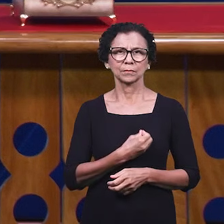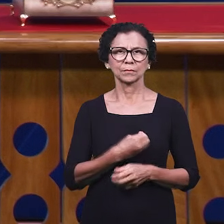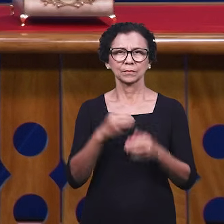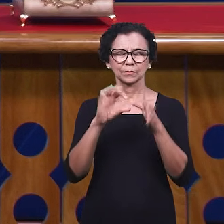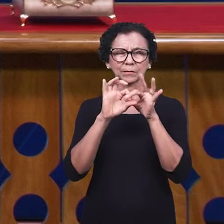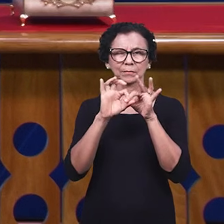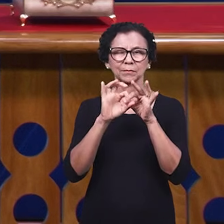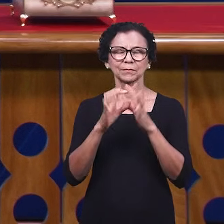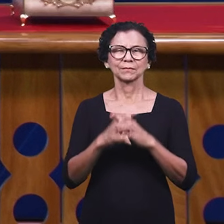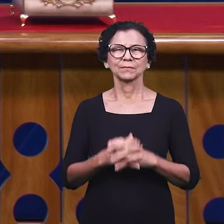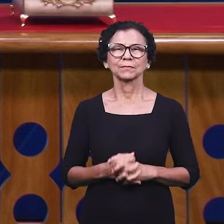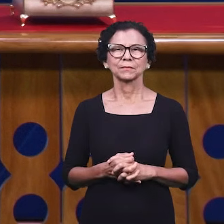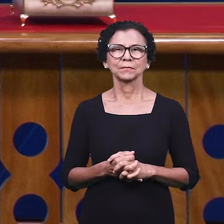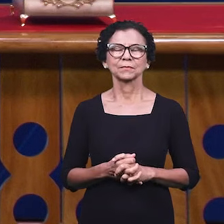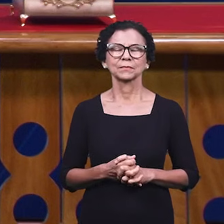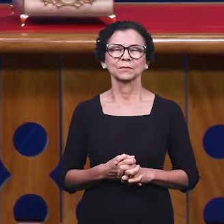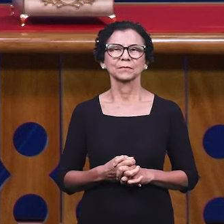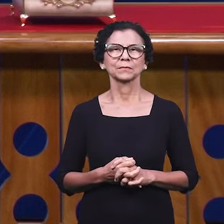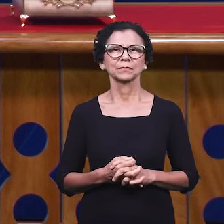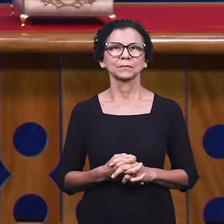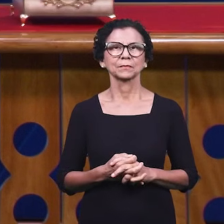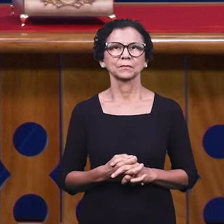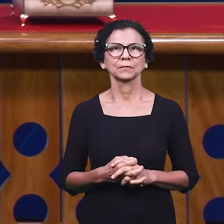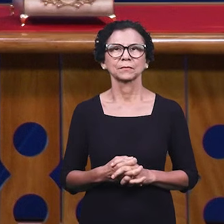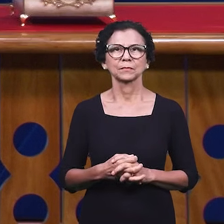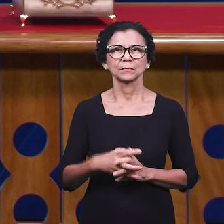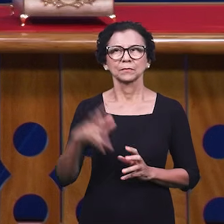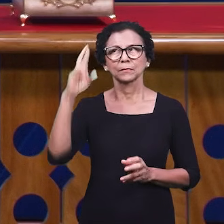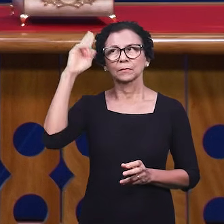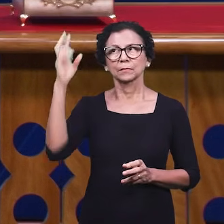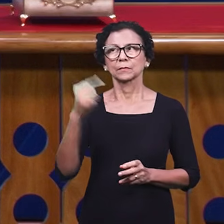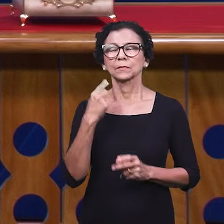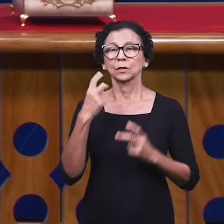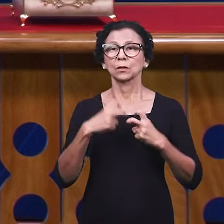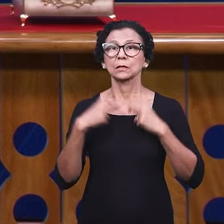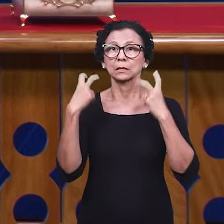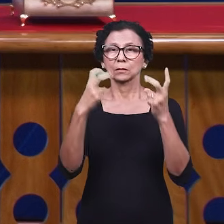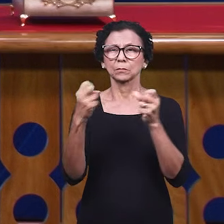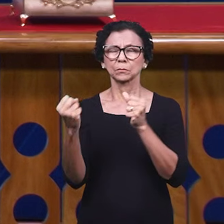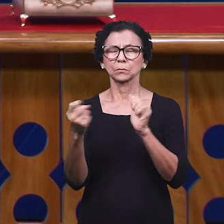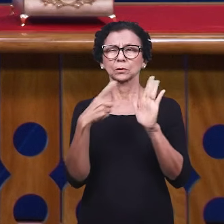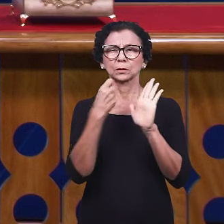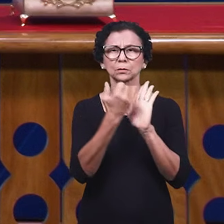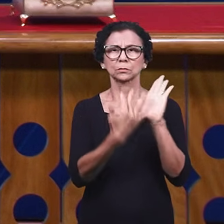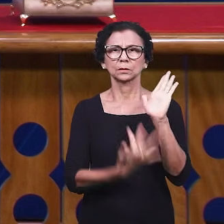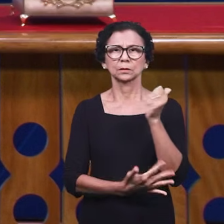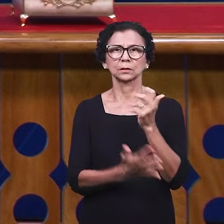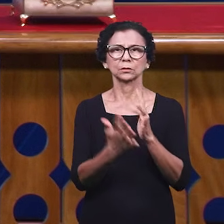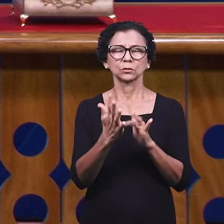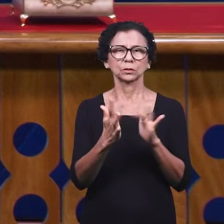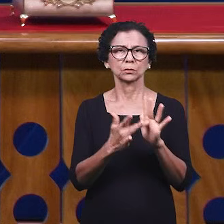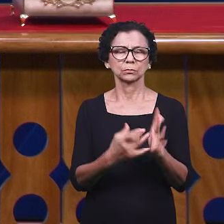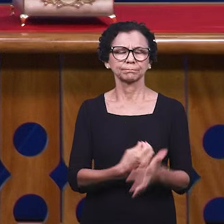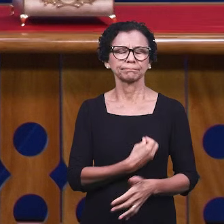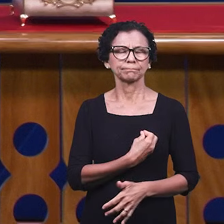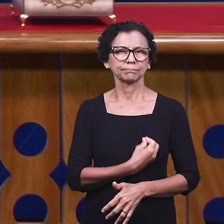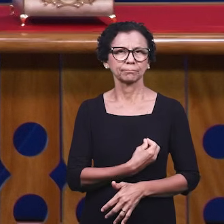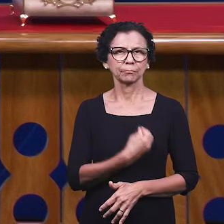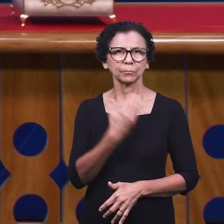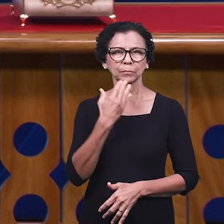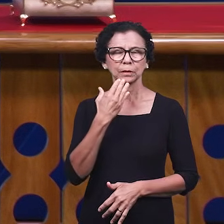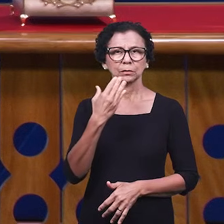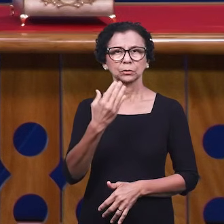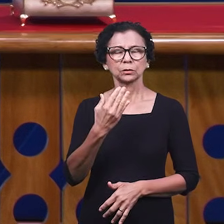seus olhos. Vamos orar a Deus. Senhor, nós clamamos pelo poder e a vida que há no sangue de Jesus